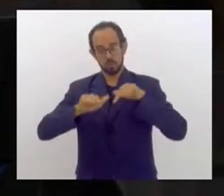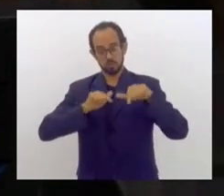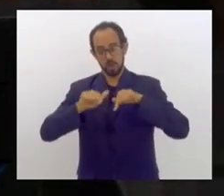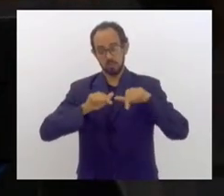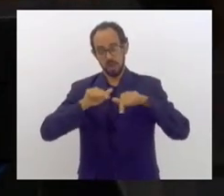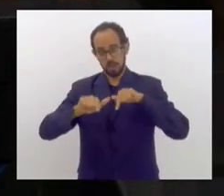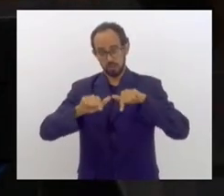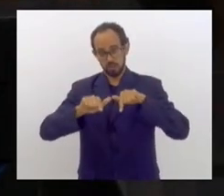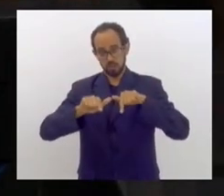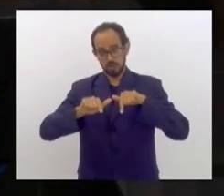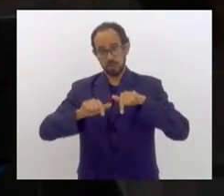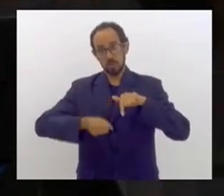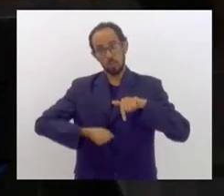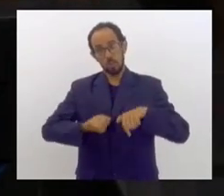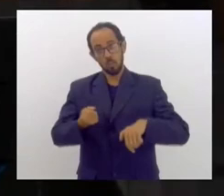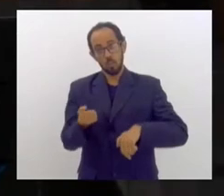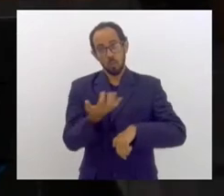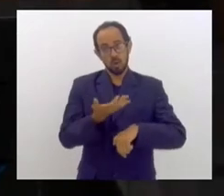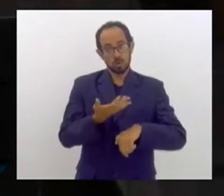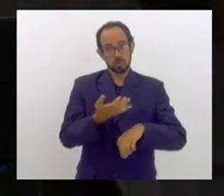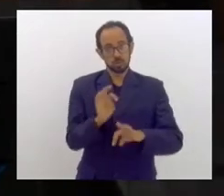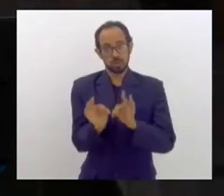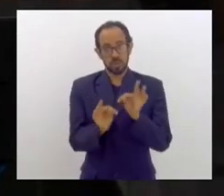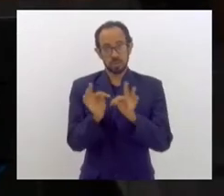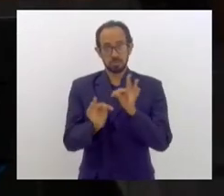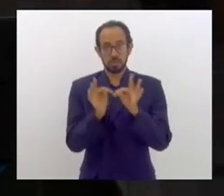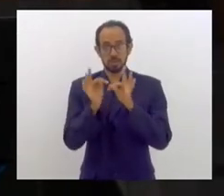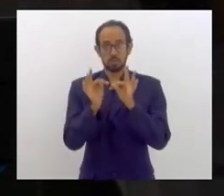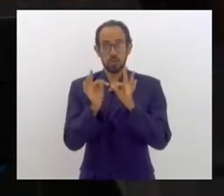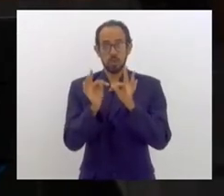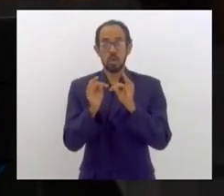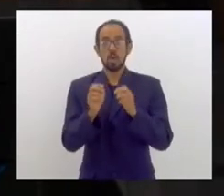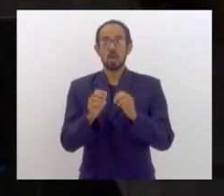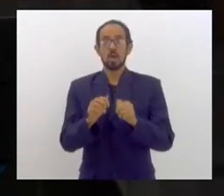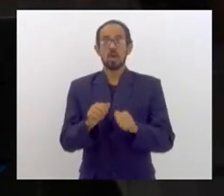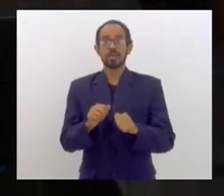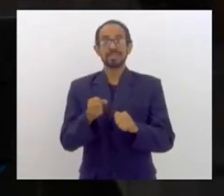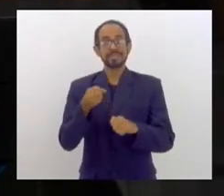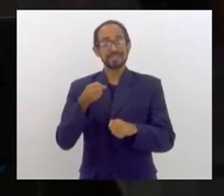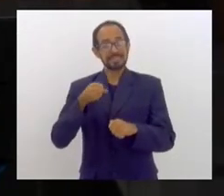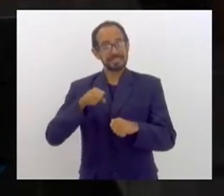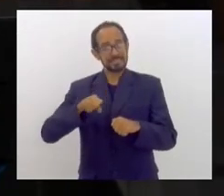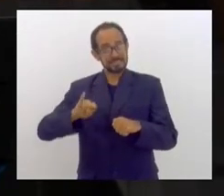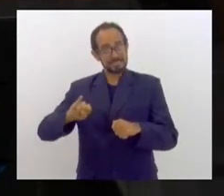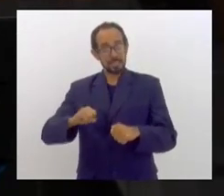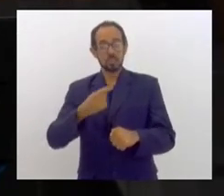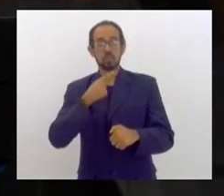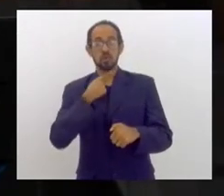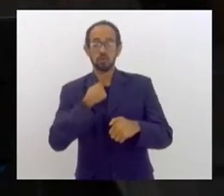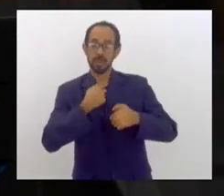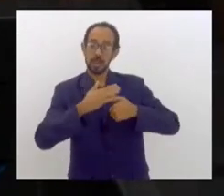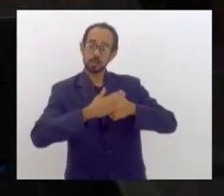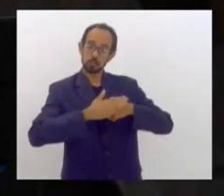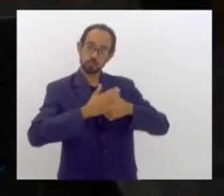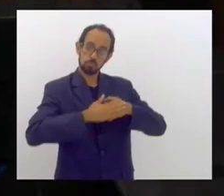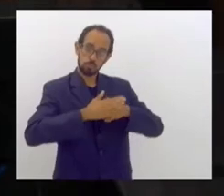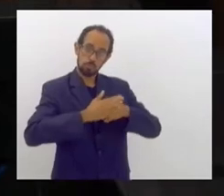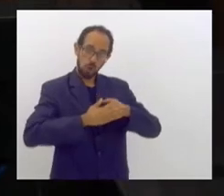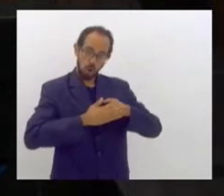função, enquanto estiver em tratamento, se for de vontade do